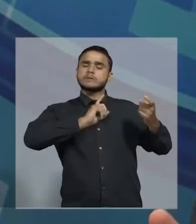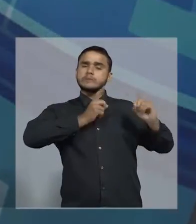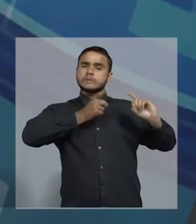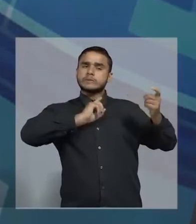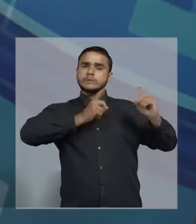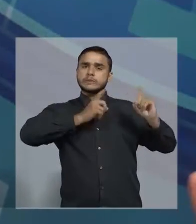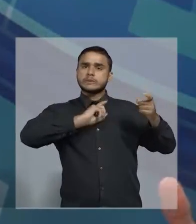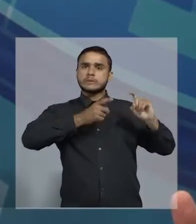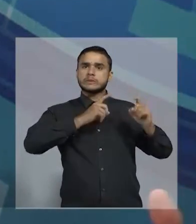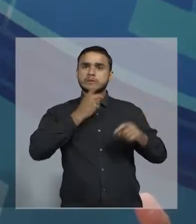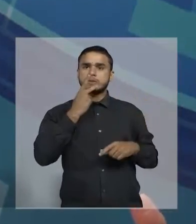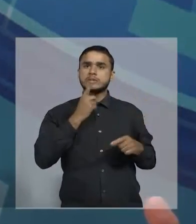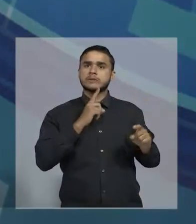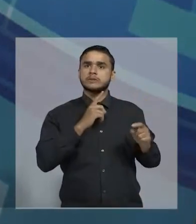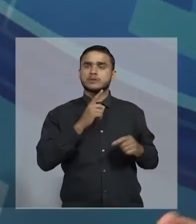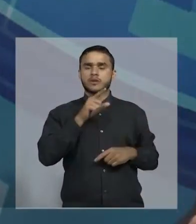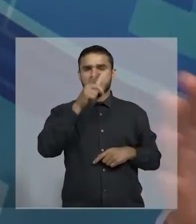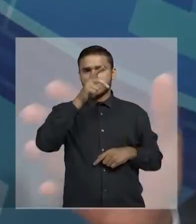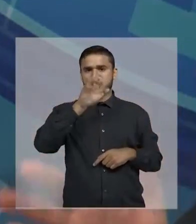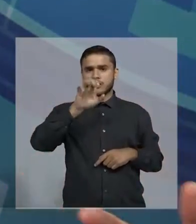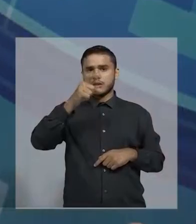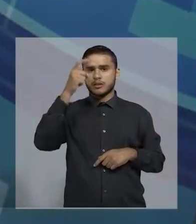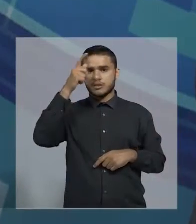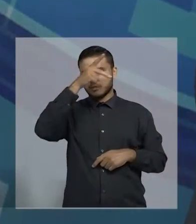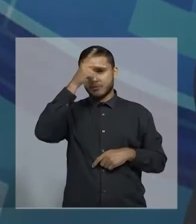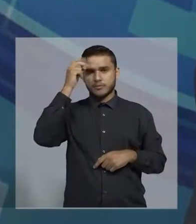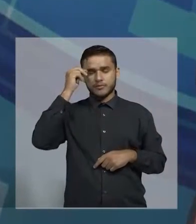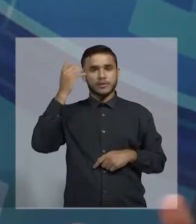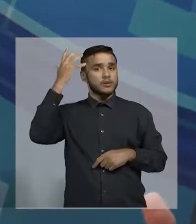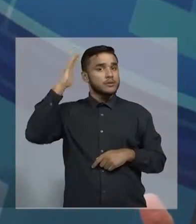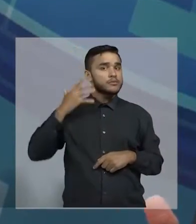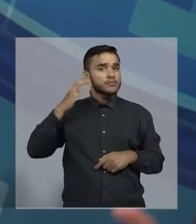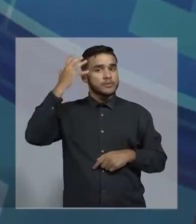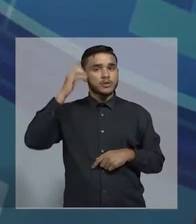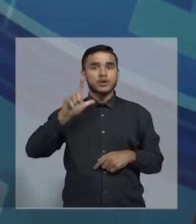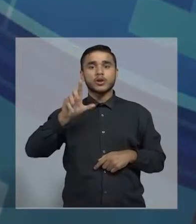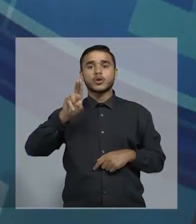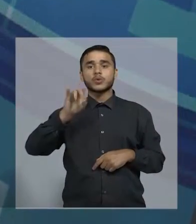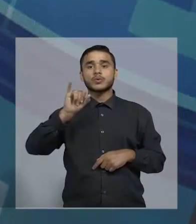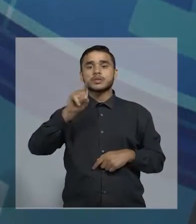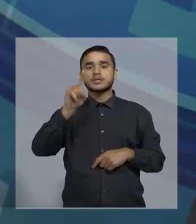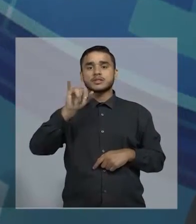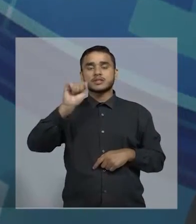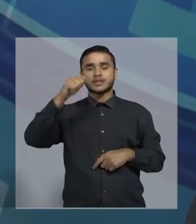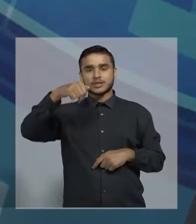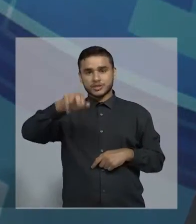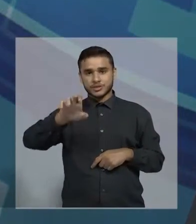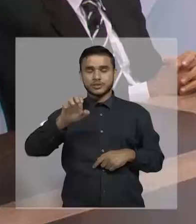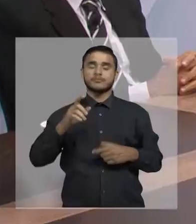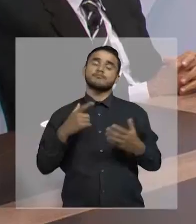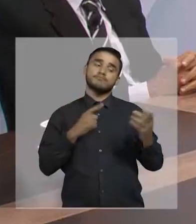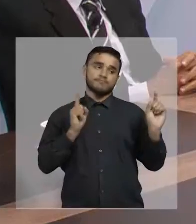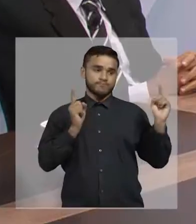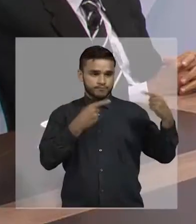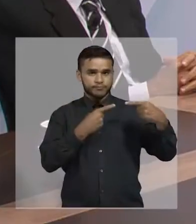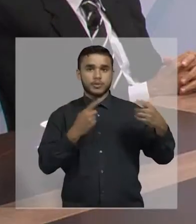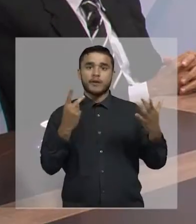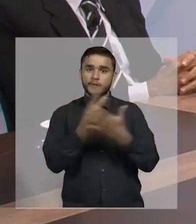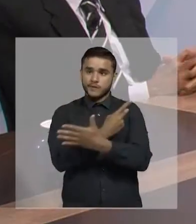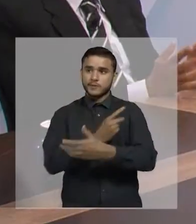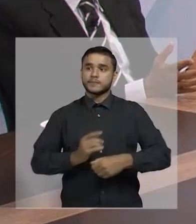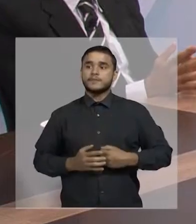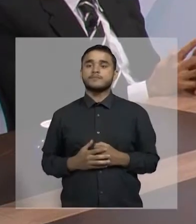aberta com a ex-prefeita Luziane Lins e com outros nomes que são muito representativos do partido. E ele bancou uma candidatura, a do